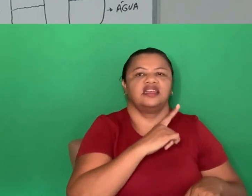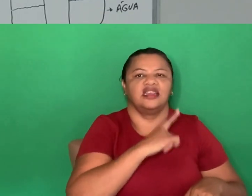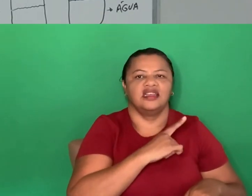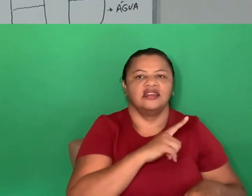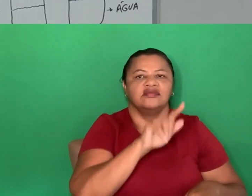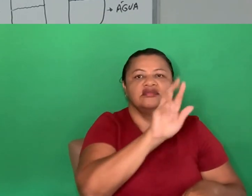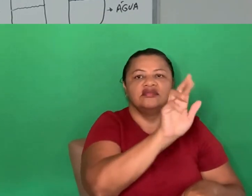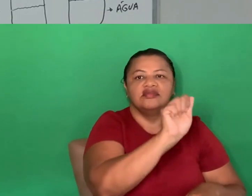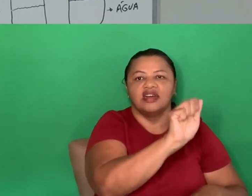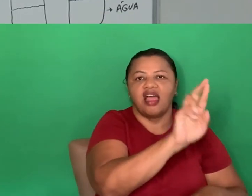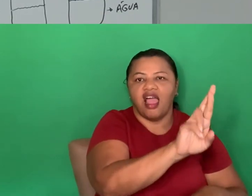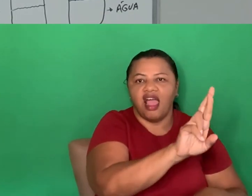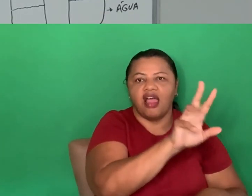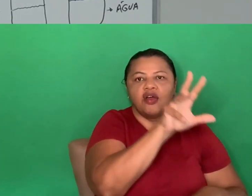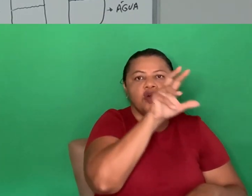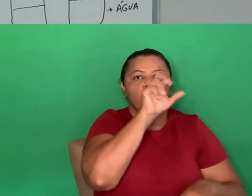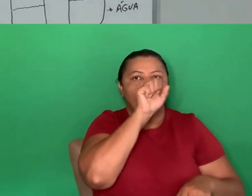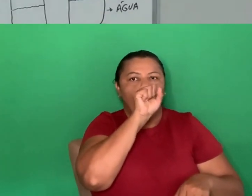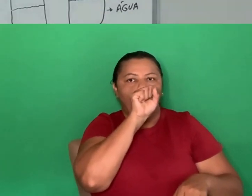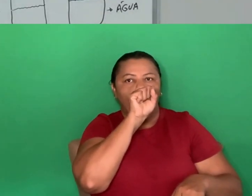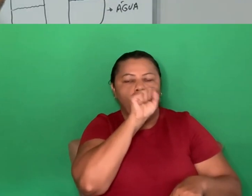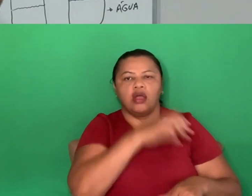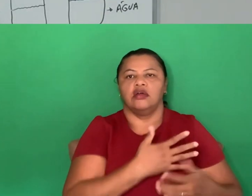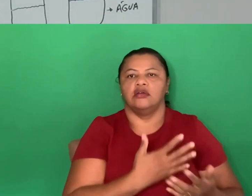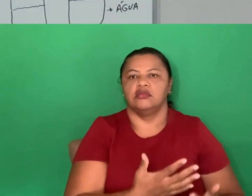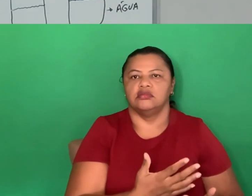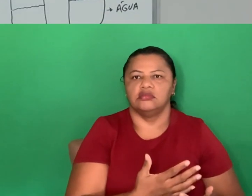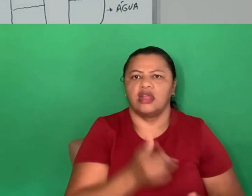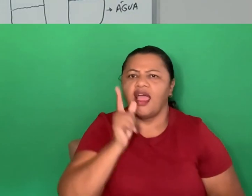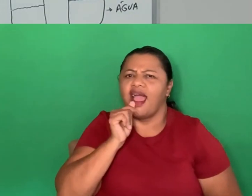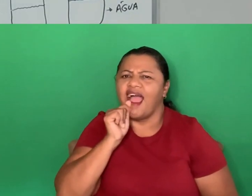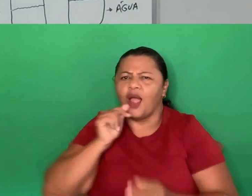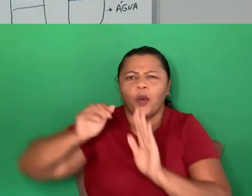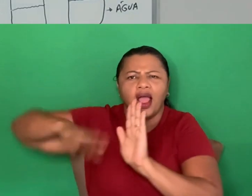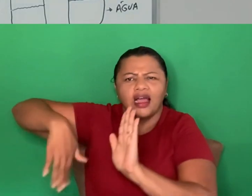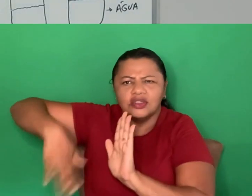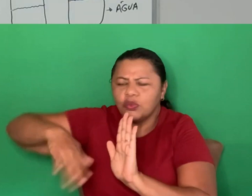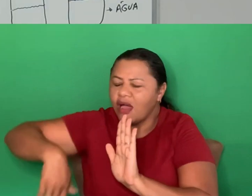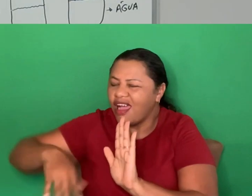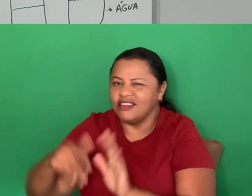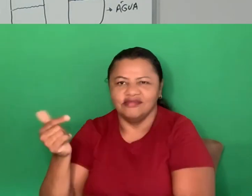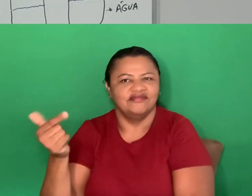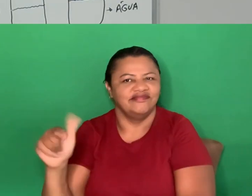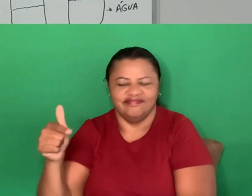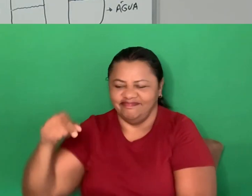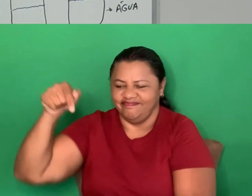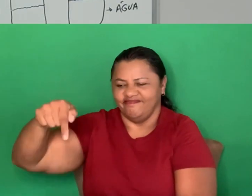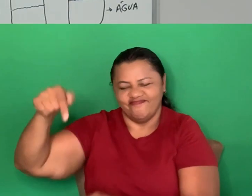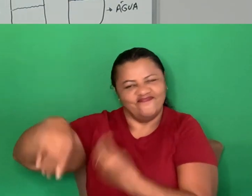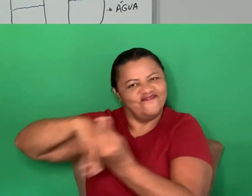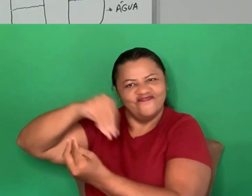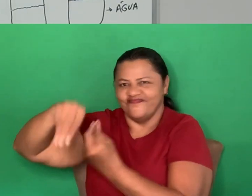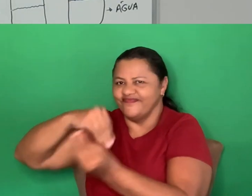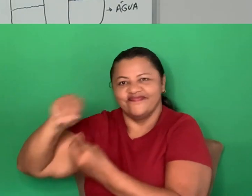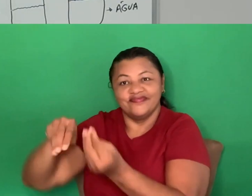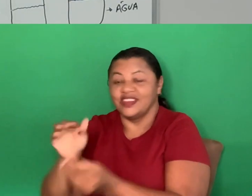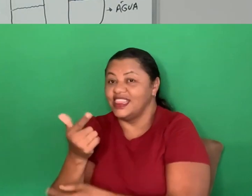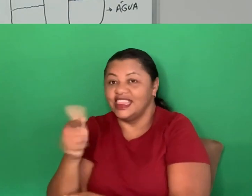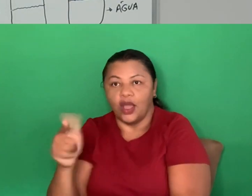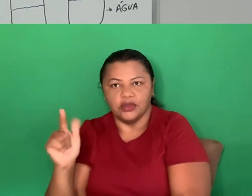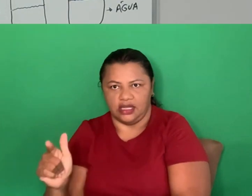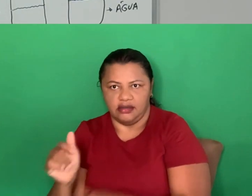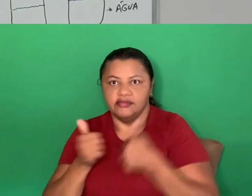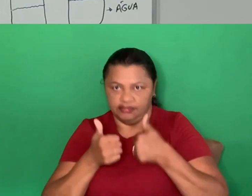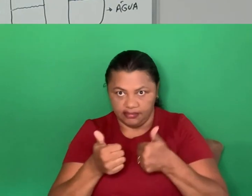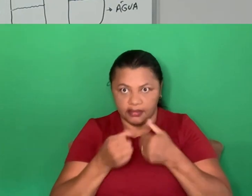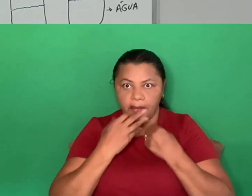Tá? O termo sistema ele é bem mais amplo do que mistura. Né? Na verdade, quando a gente fala de